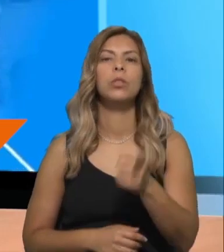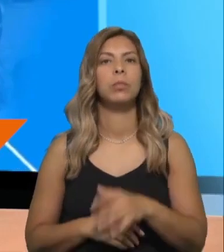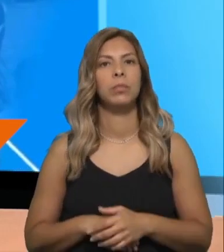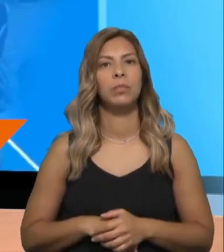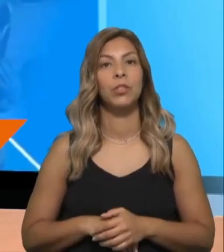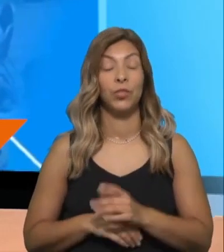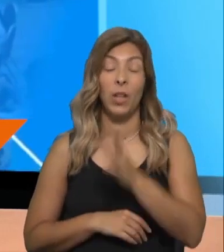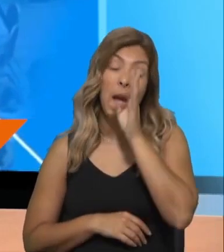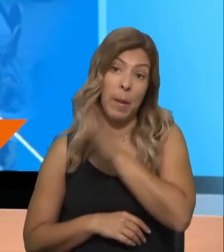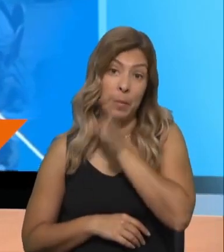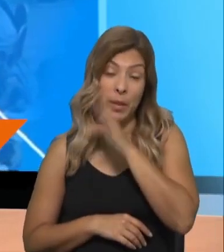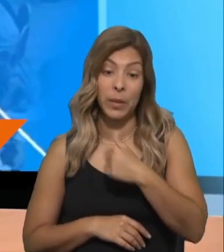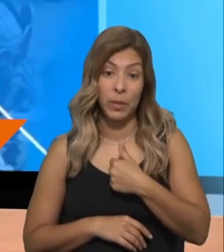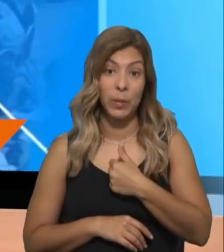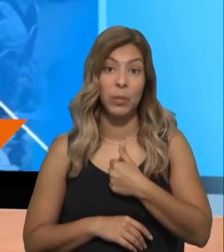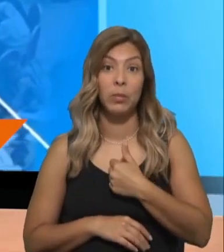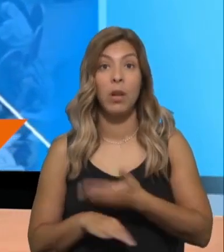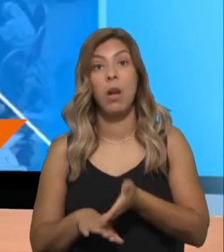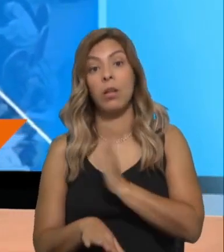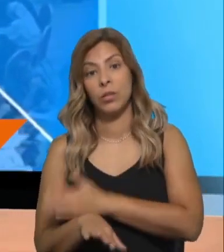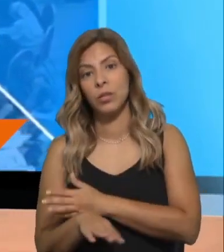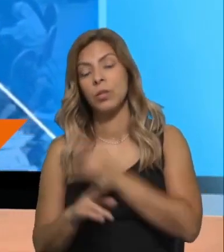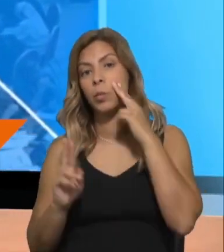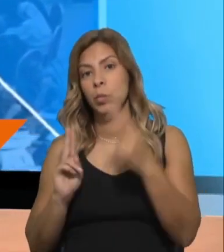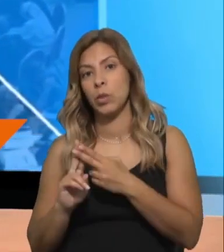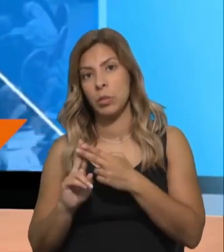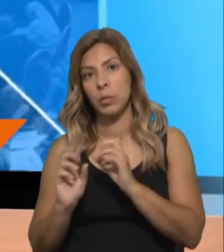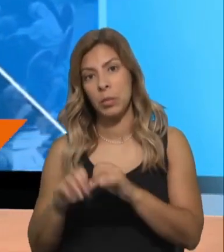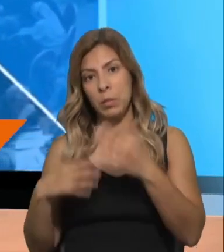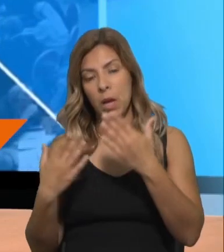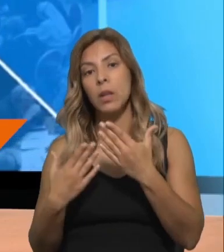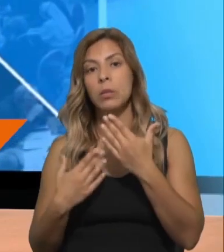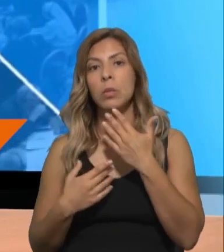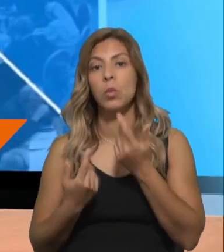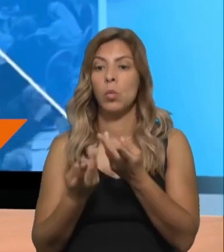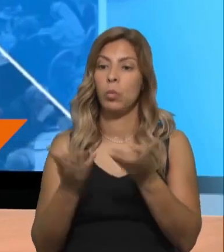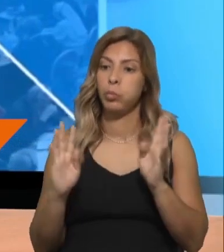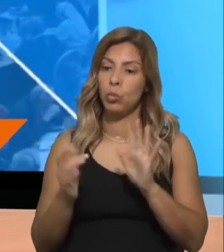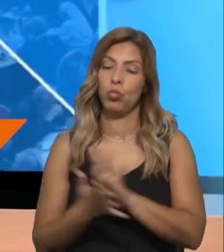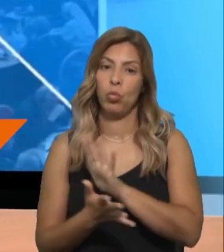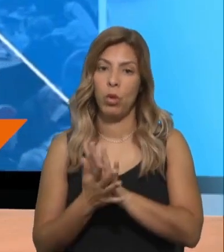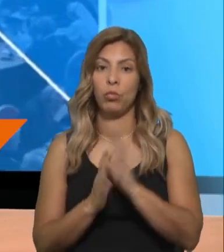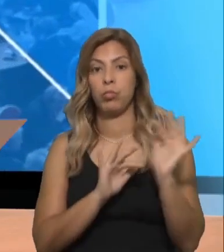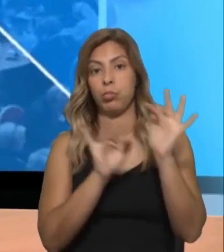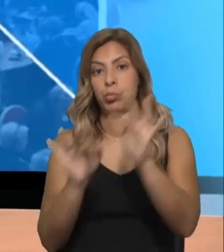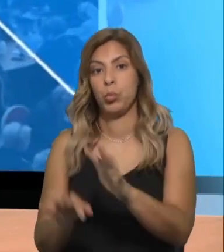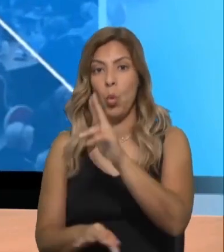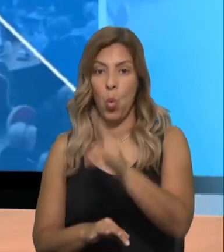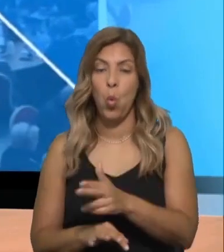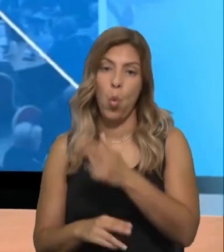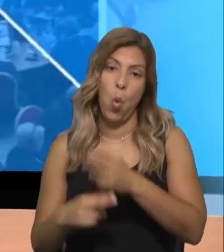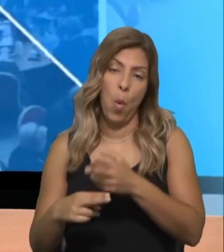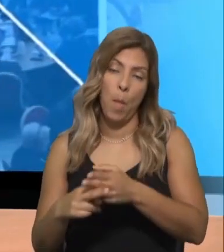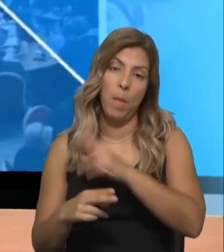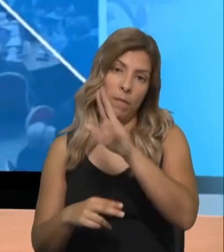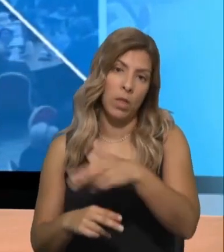já habitual, devo dizer, porque já houve um primeiro encontro assim semelhante com todos os jornalistas que foram para Roma para acompanhar